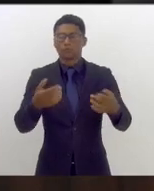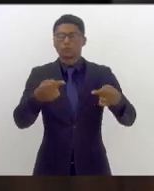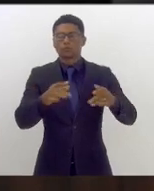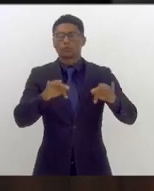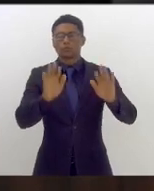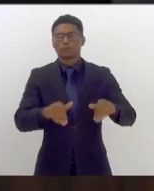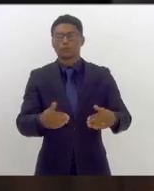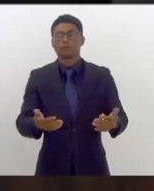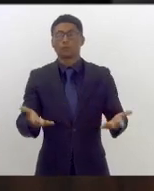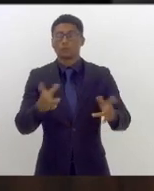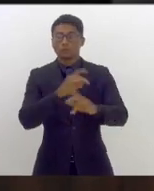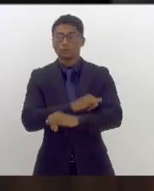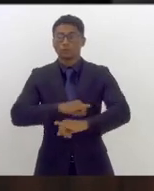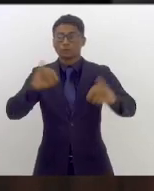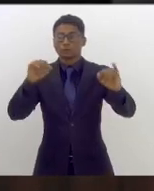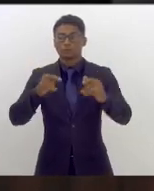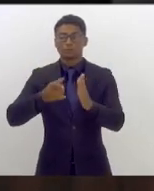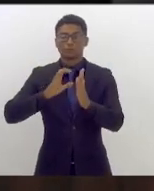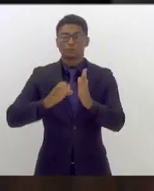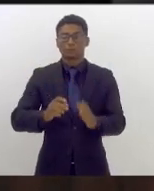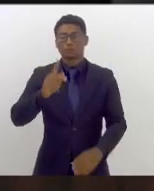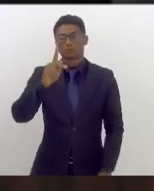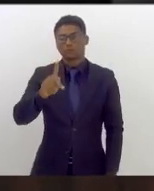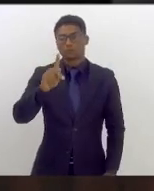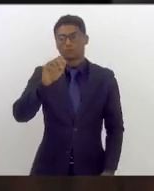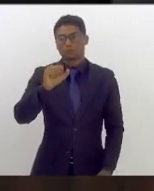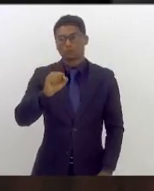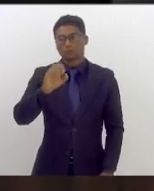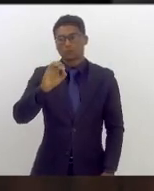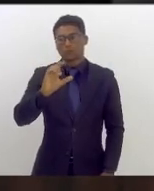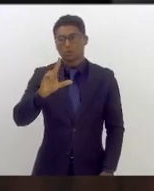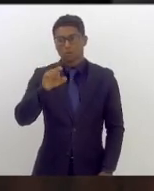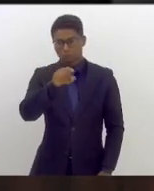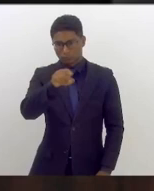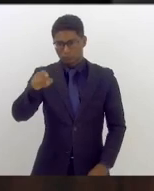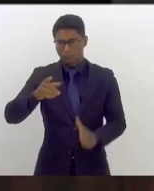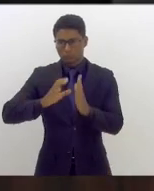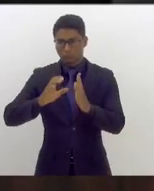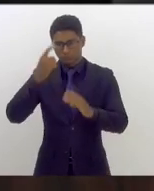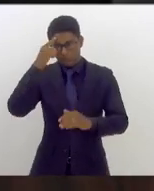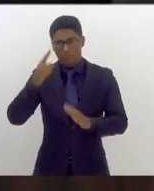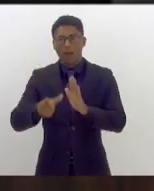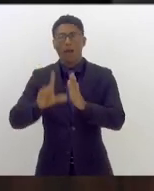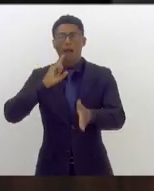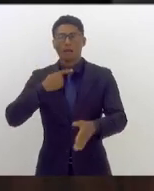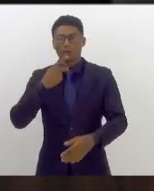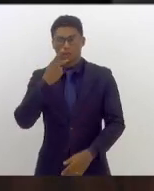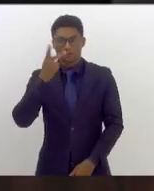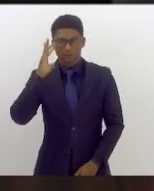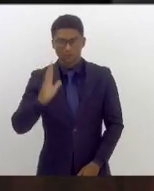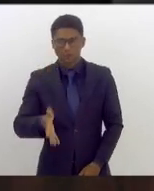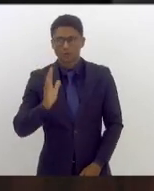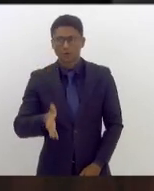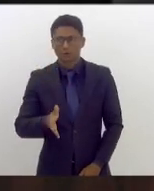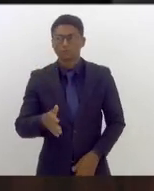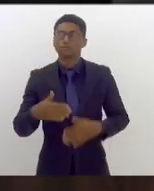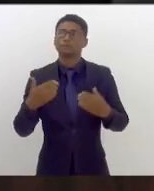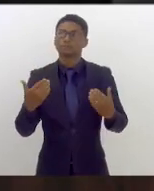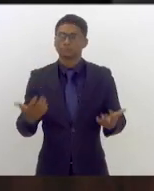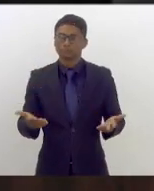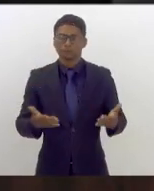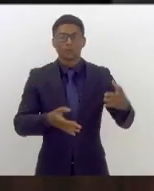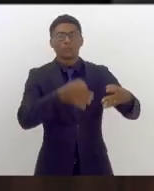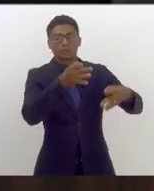chama atenção da bancada do pessoal como eu afirmei há pouco já é esse entendimento